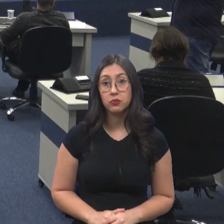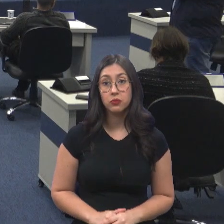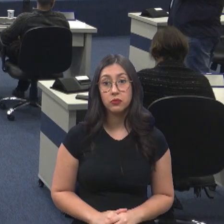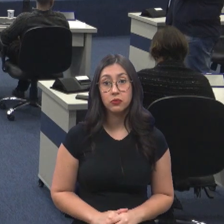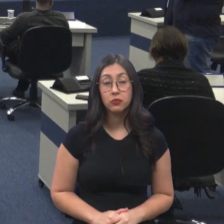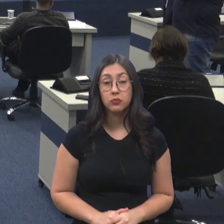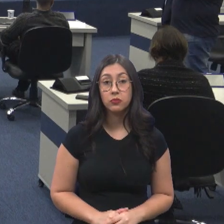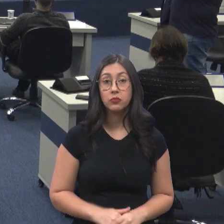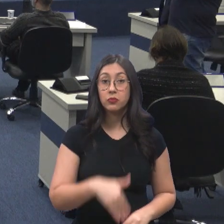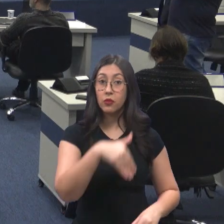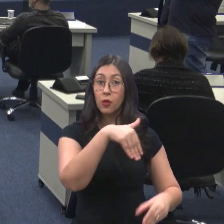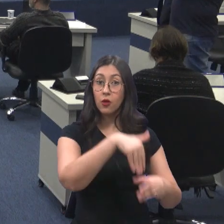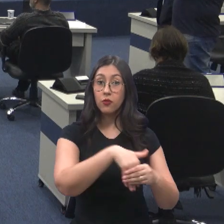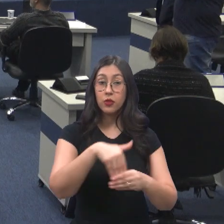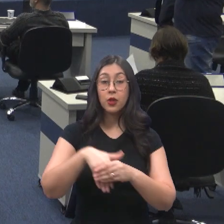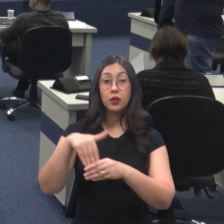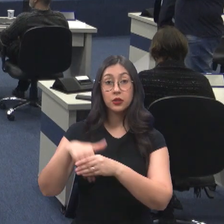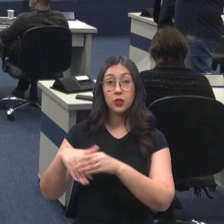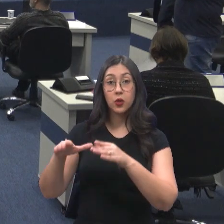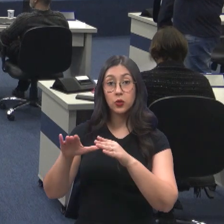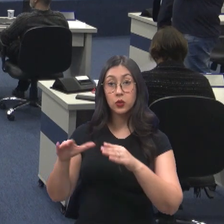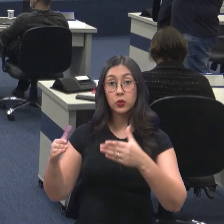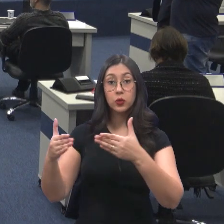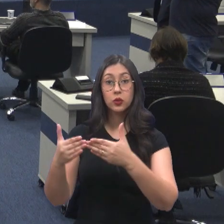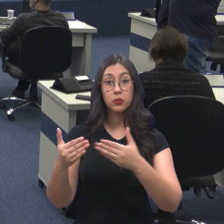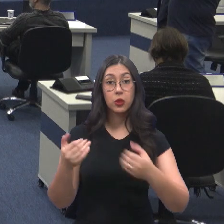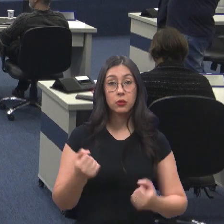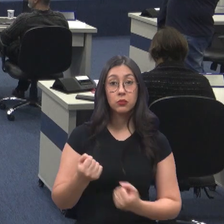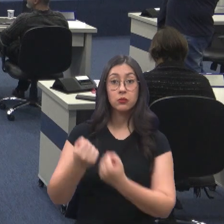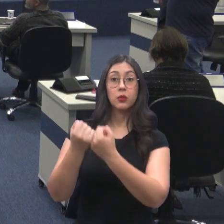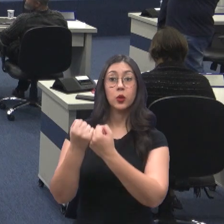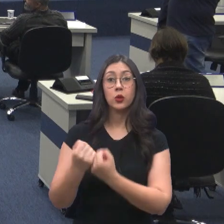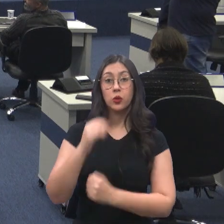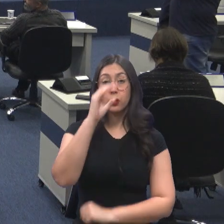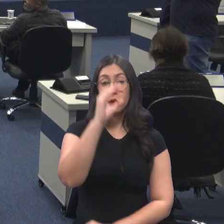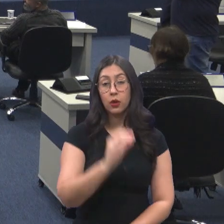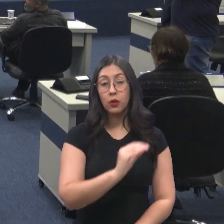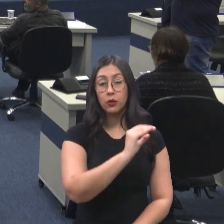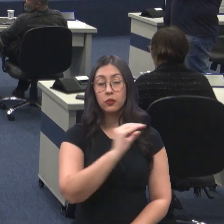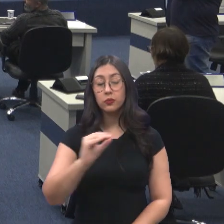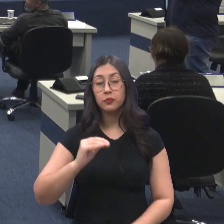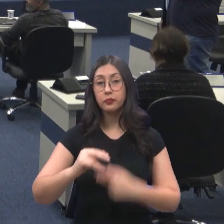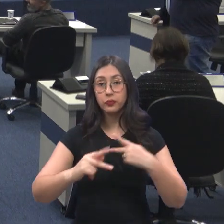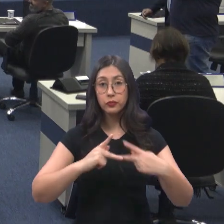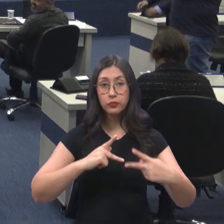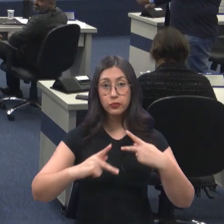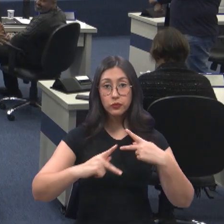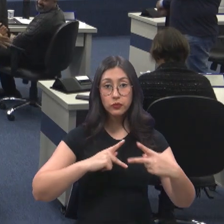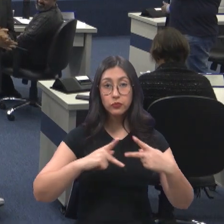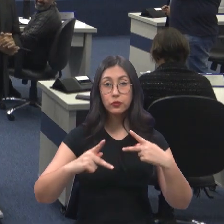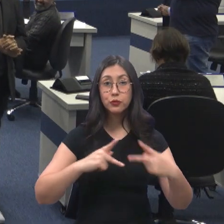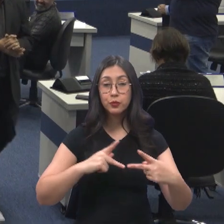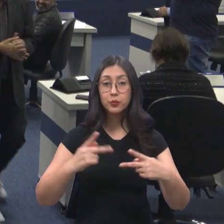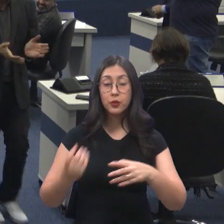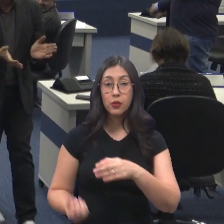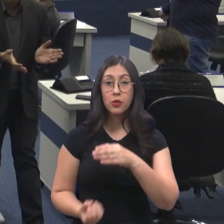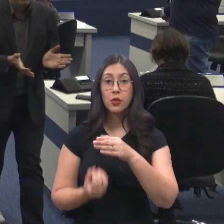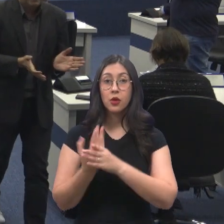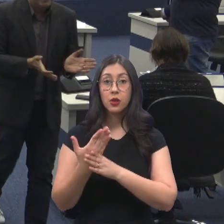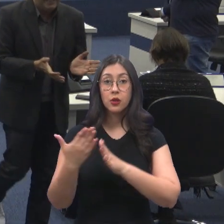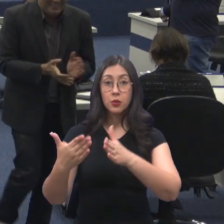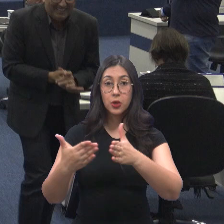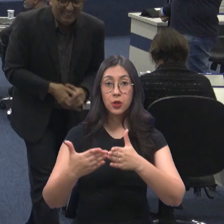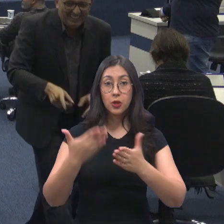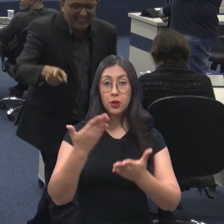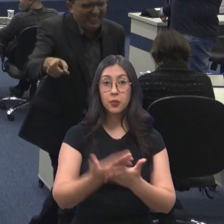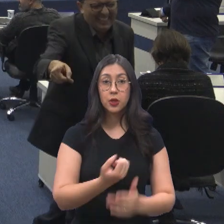Em votação, a composição da Frente Parlamentar Católica no município de São José dos Campos, criada pelo requerimento de